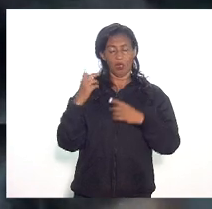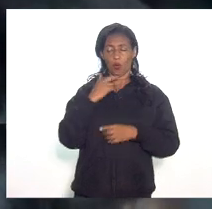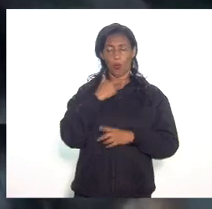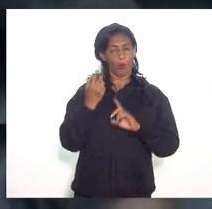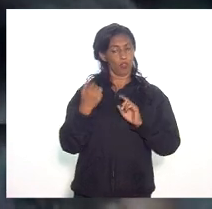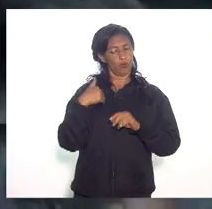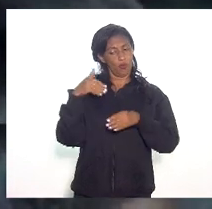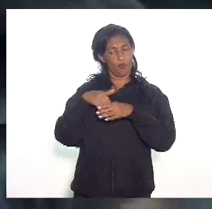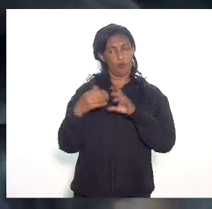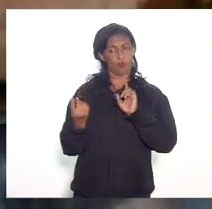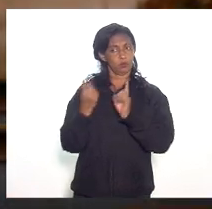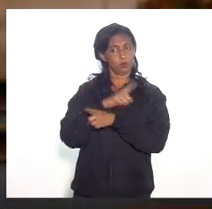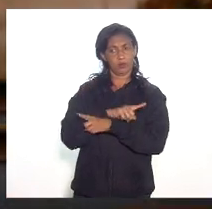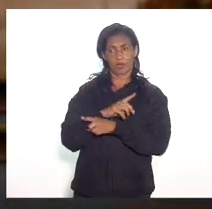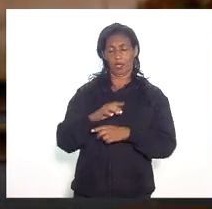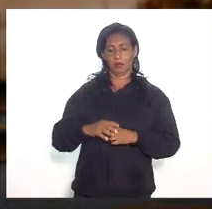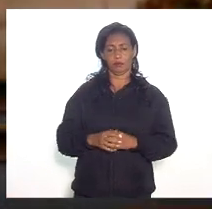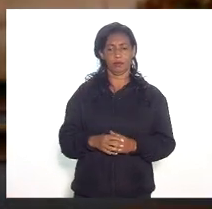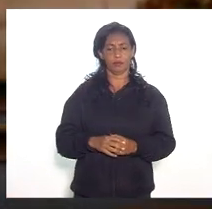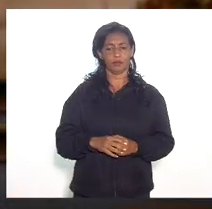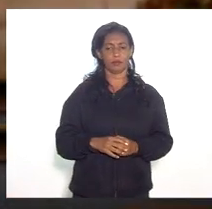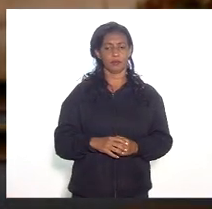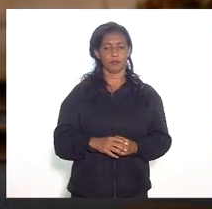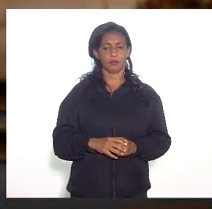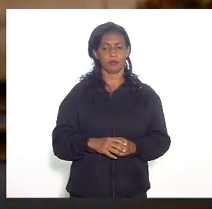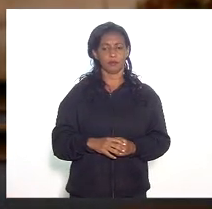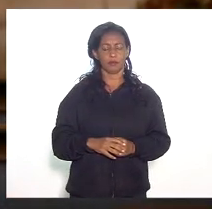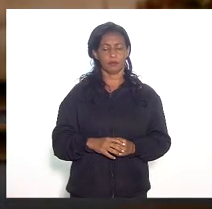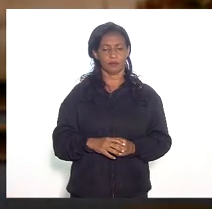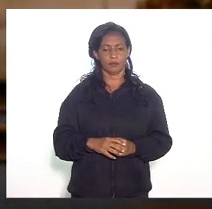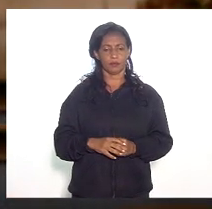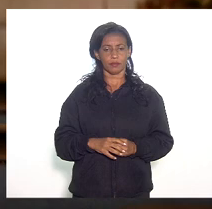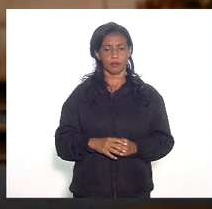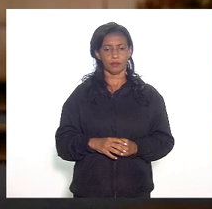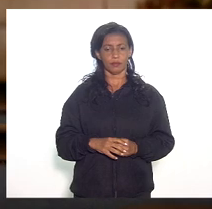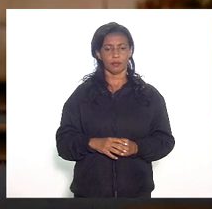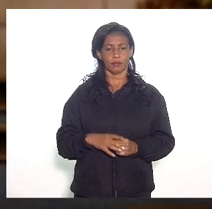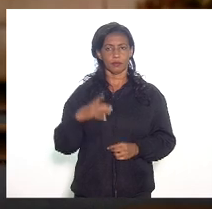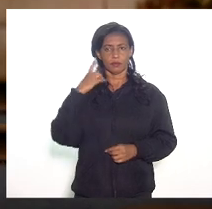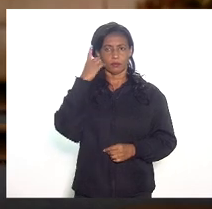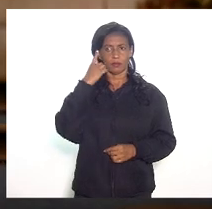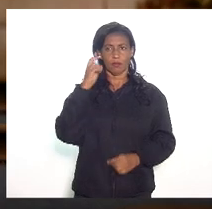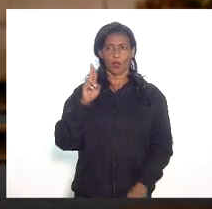contrário senhor presidente deputada Rosane votou não deputado Rosenberg Reis